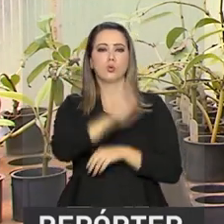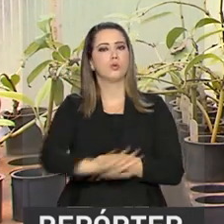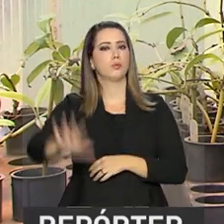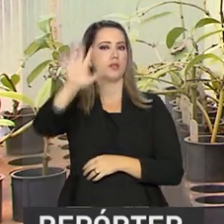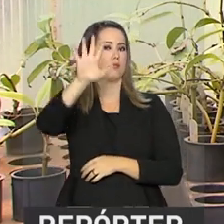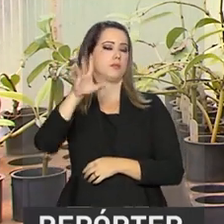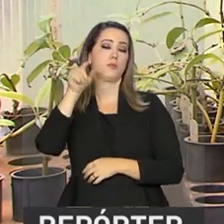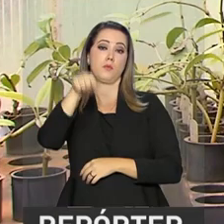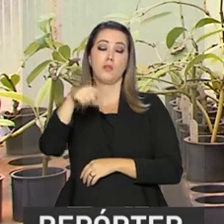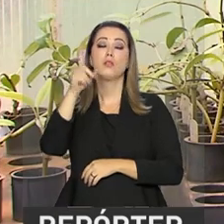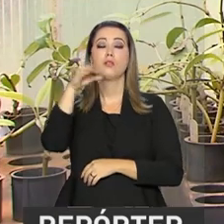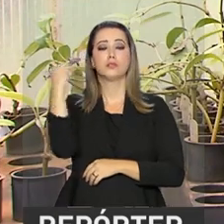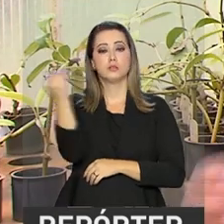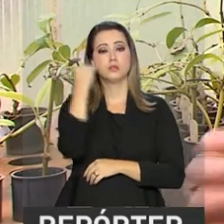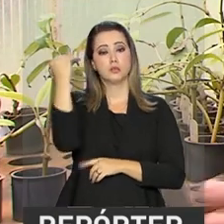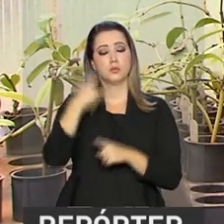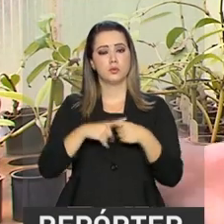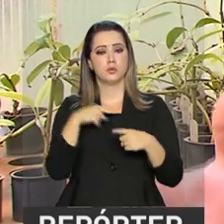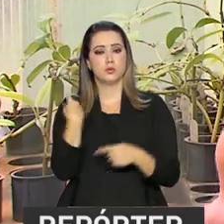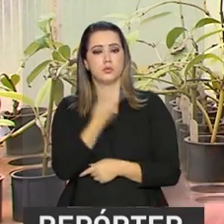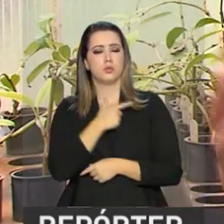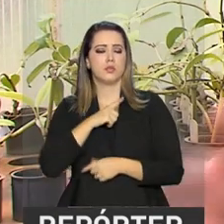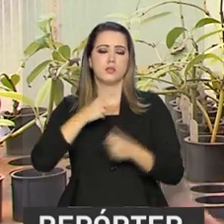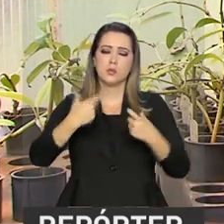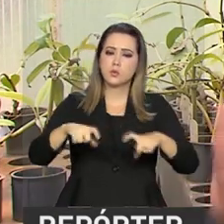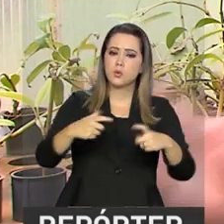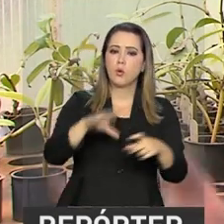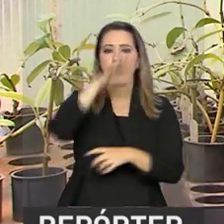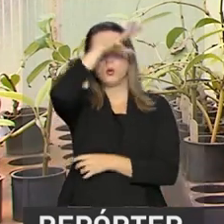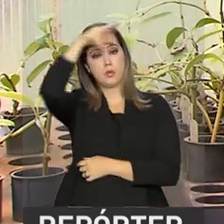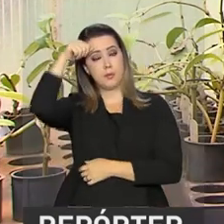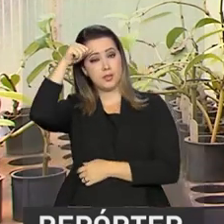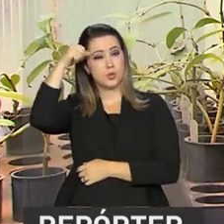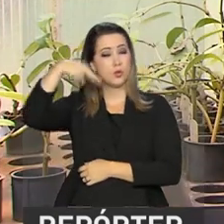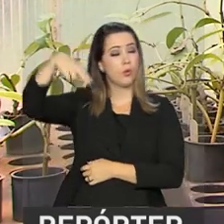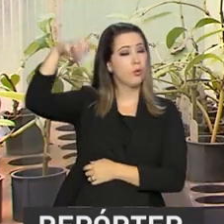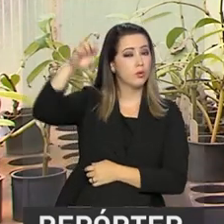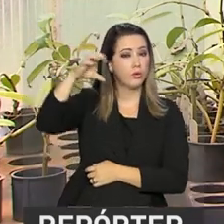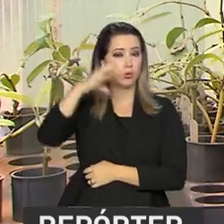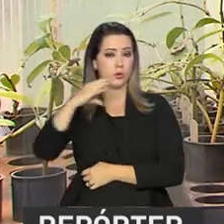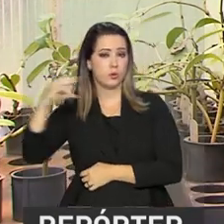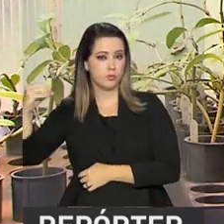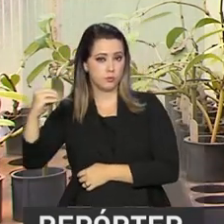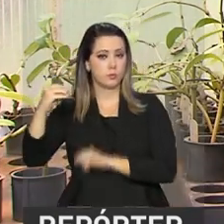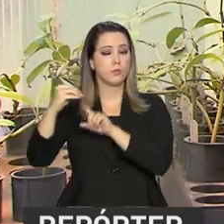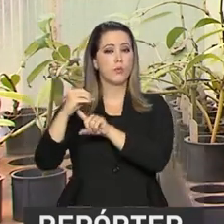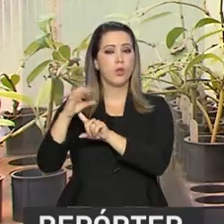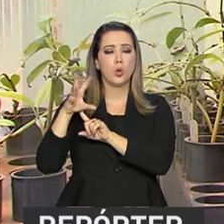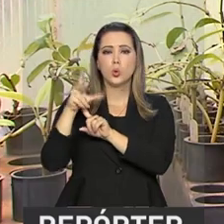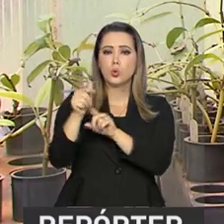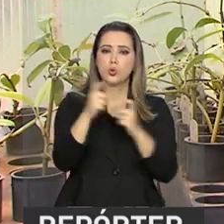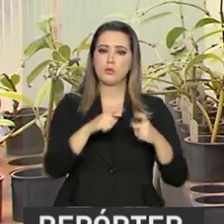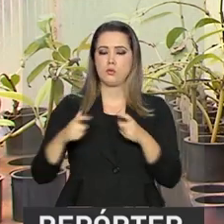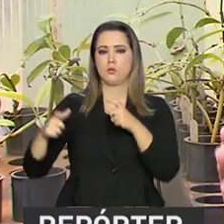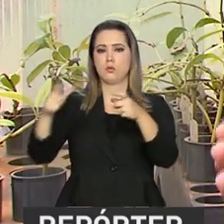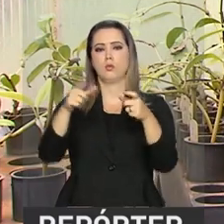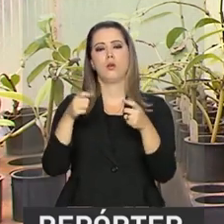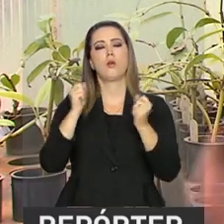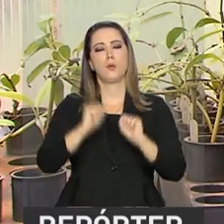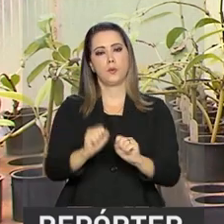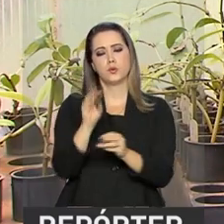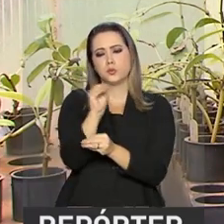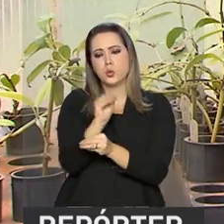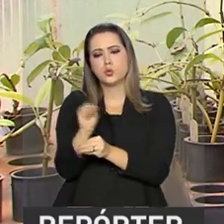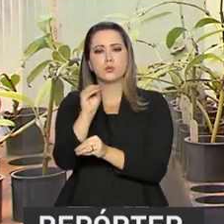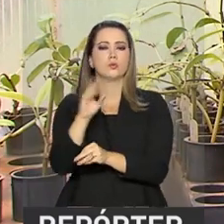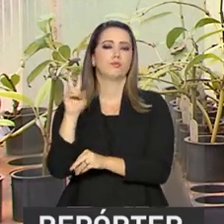inteiro. Isso é muito importante, porque nós temos parques na Amazônia, no Nordeste, no Centro-Oeste. Então, em todas essas áreas poderá ser feito